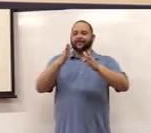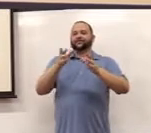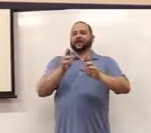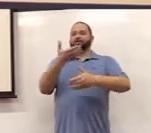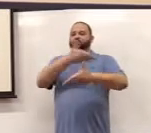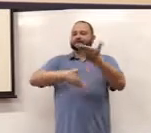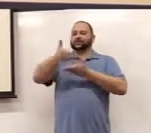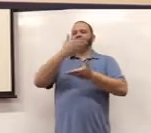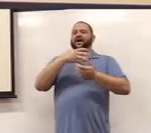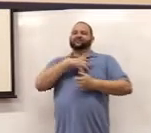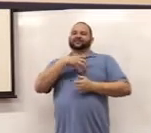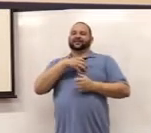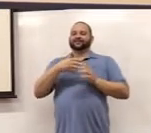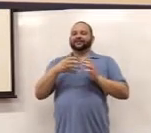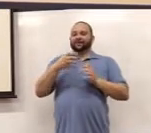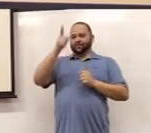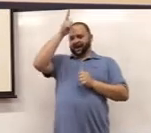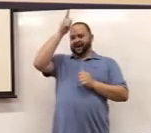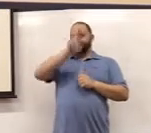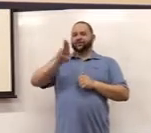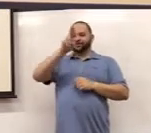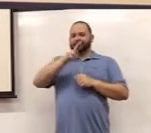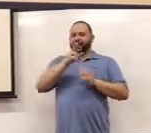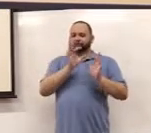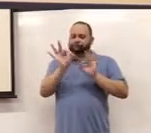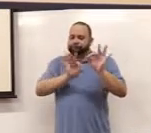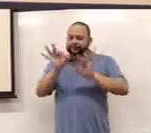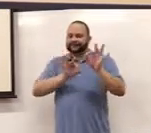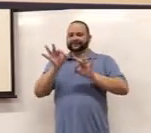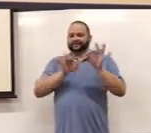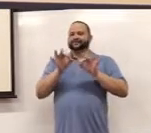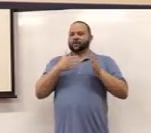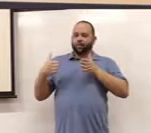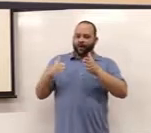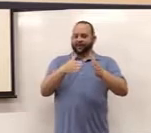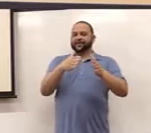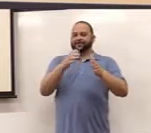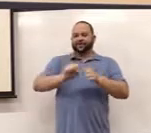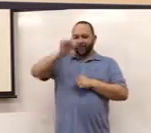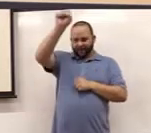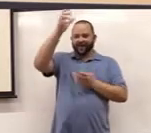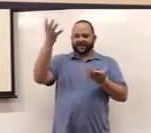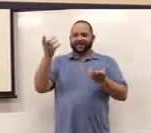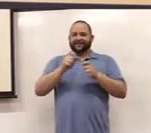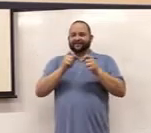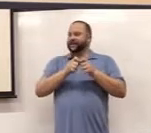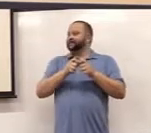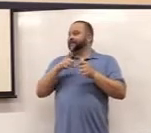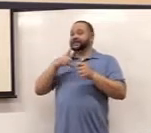Isso é o termo que os alemães usam para desenvolvimento. A jornada que o herói faz e por ela é